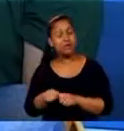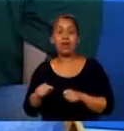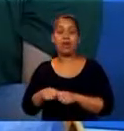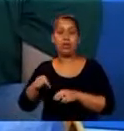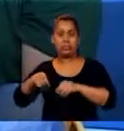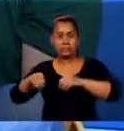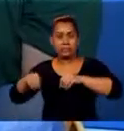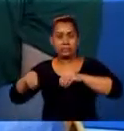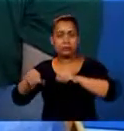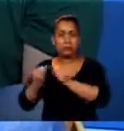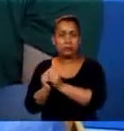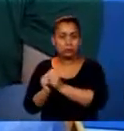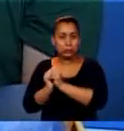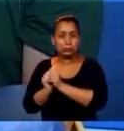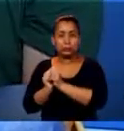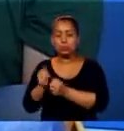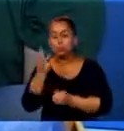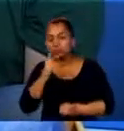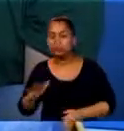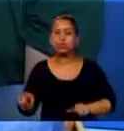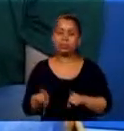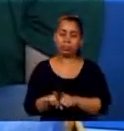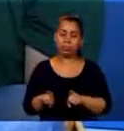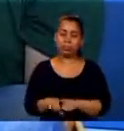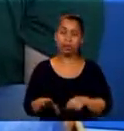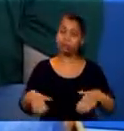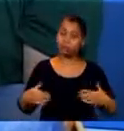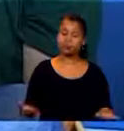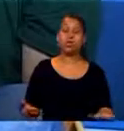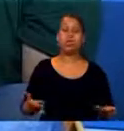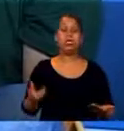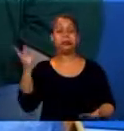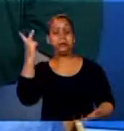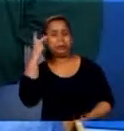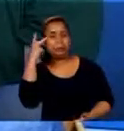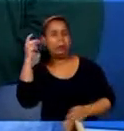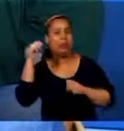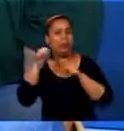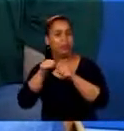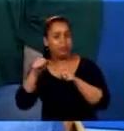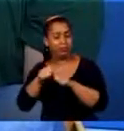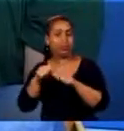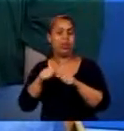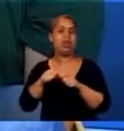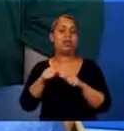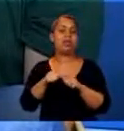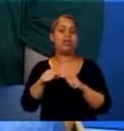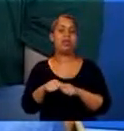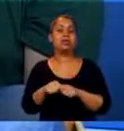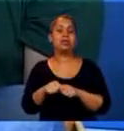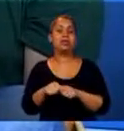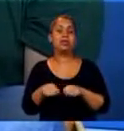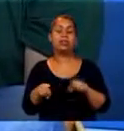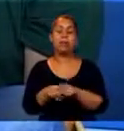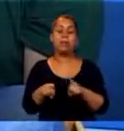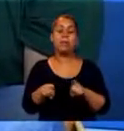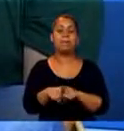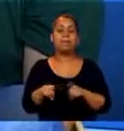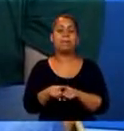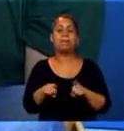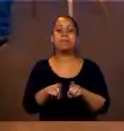plantio até junto com essas crianças também. A gente fez isso em São Paulo, no Sesc São Paulo, fez Sesc